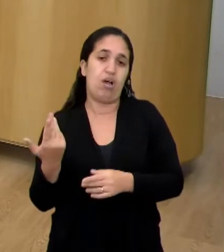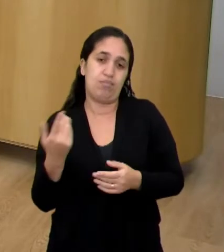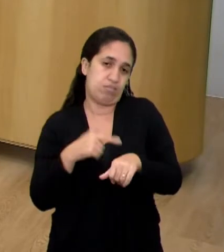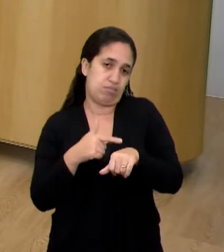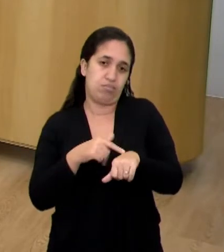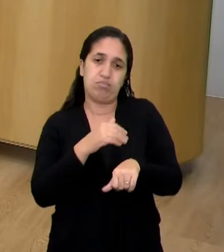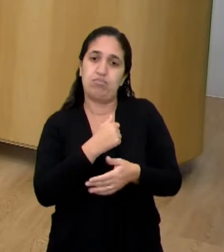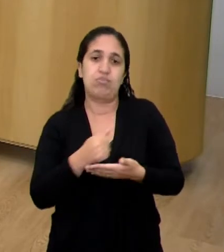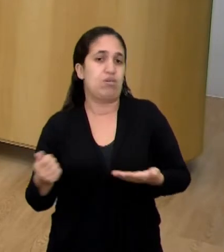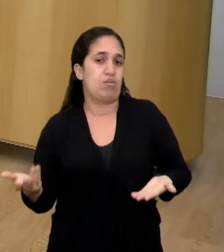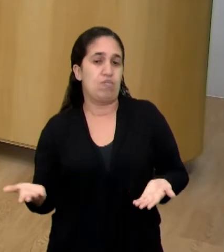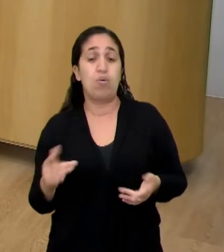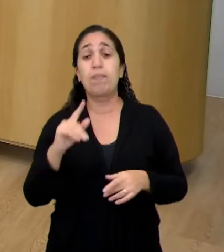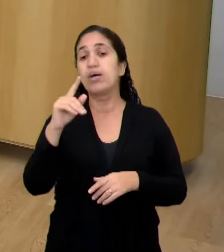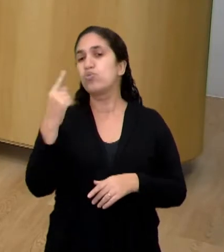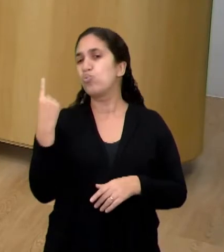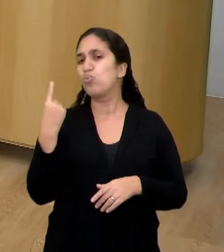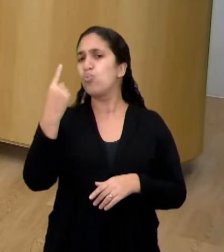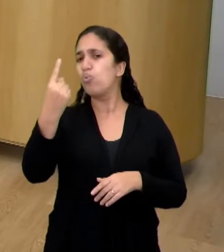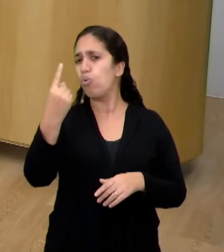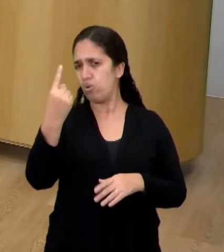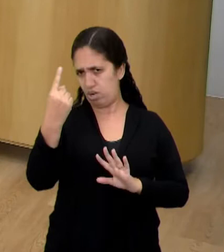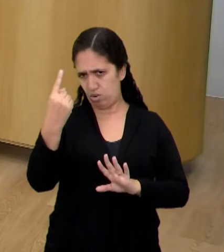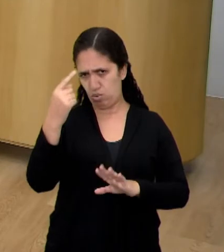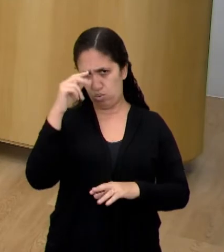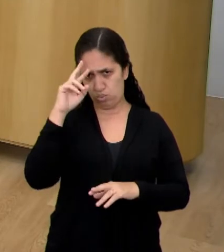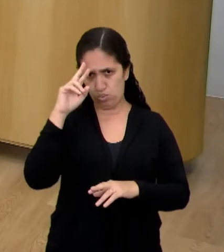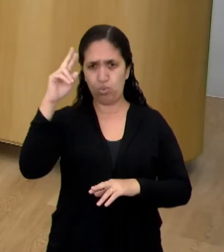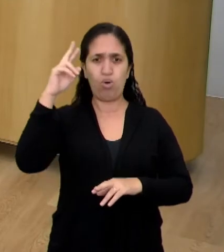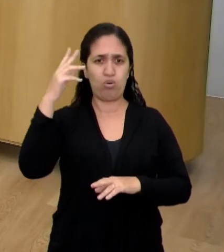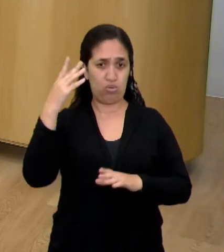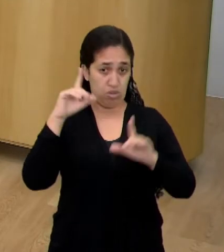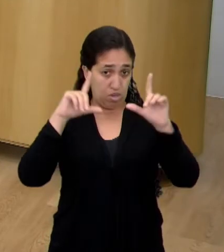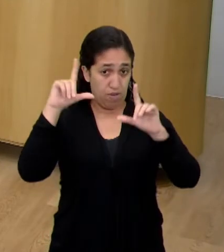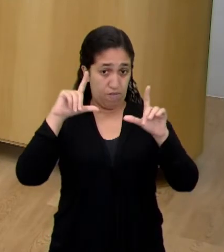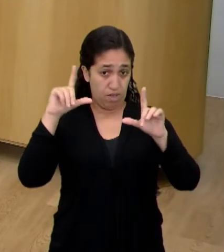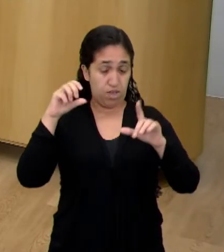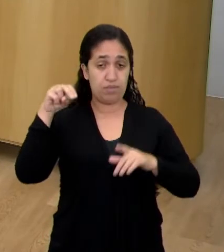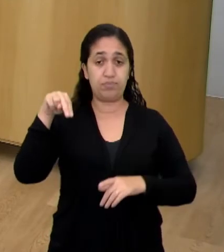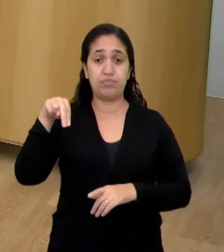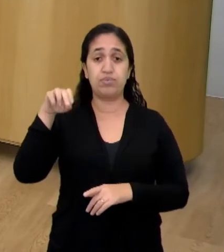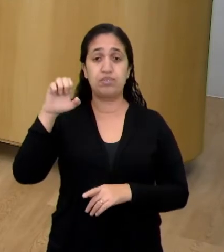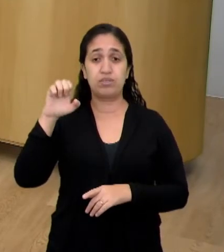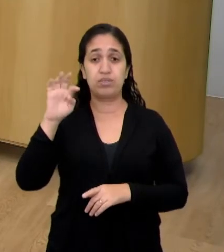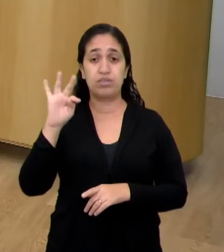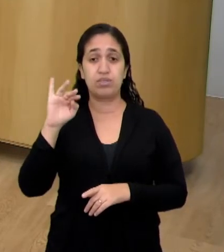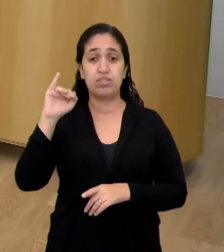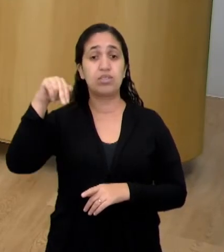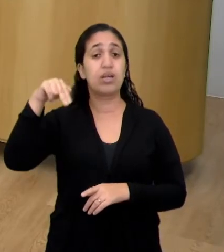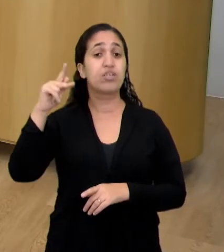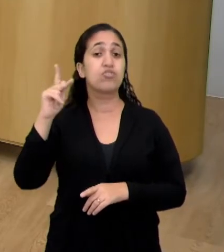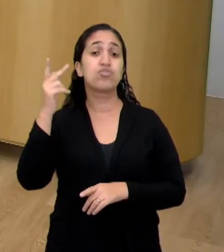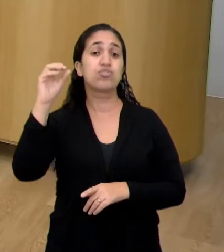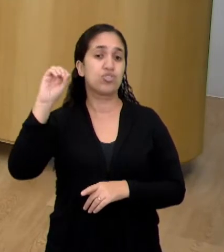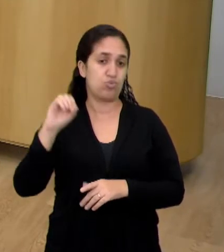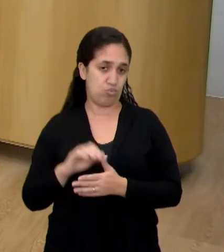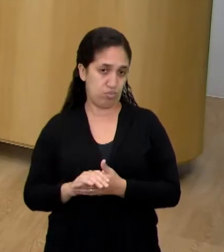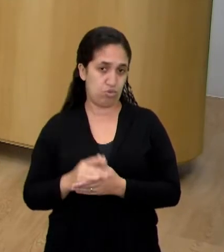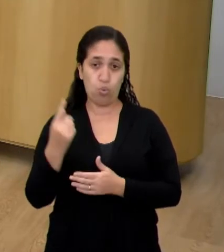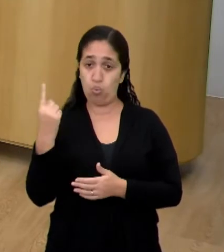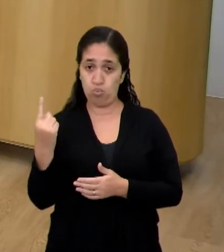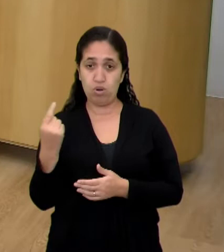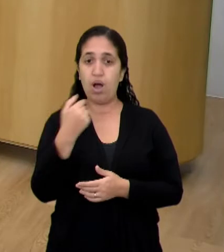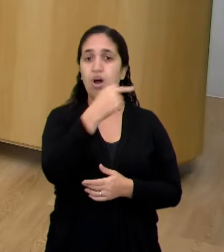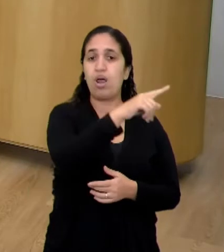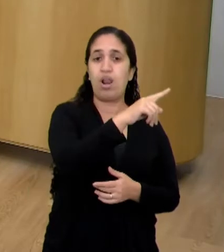ele fala que o único dono de TV que já teve foi o Netinho de Paula, que a TV dele já fechou. Mas ele conseguiu abrir uma. Enquanto que nos Estados Unidos existem